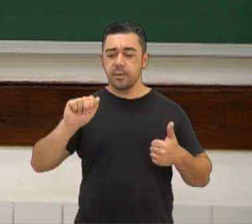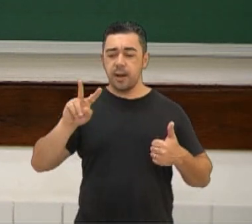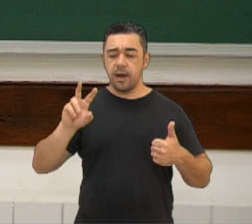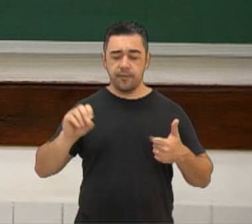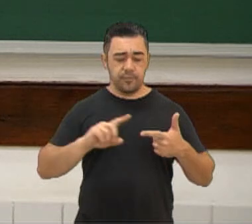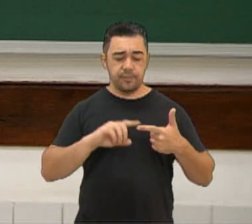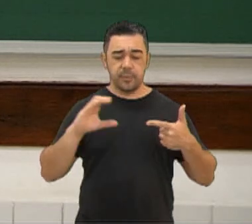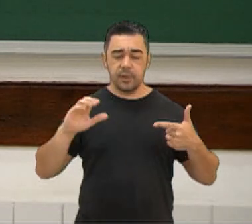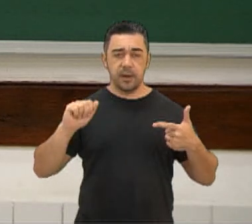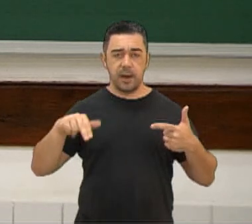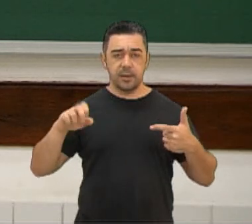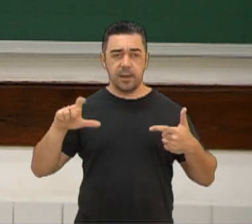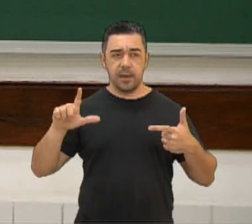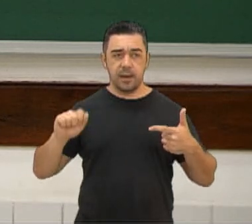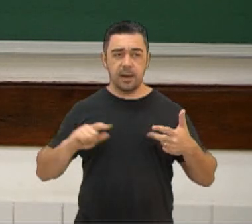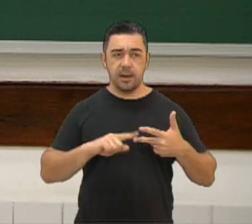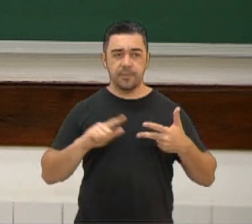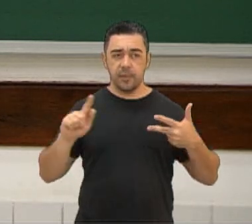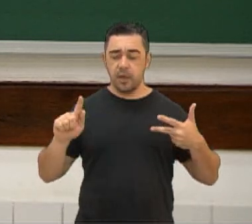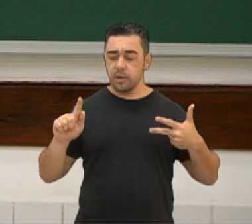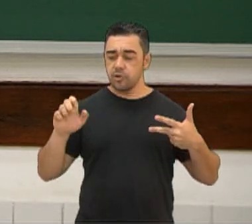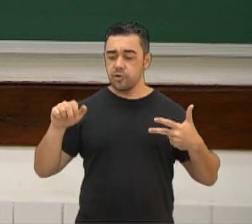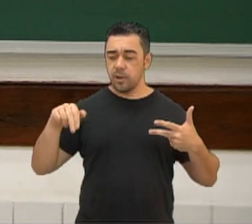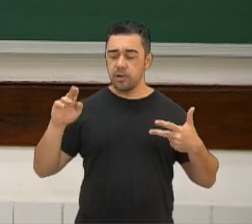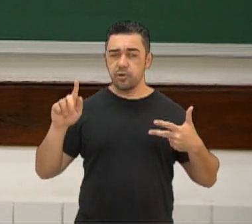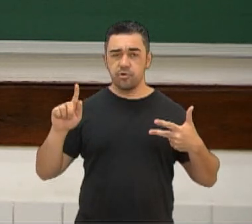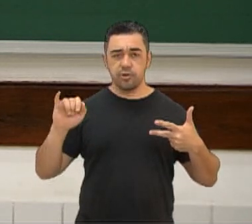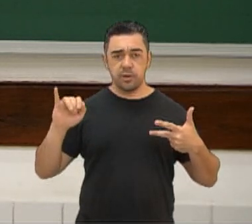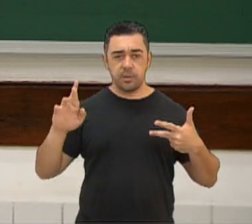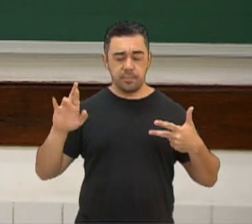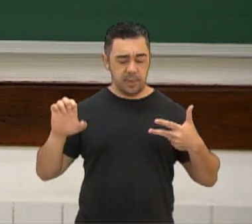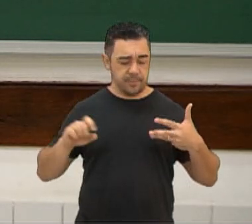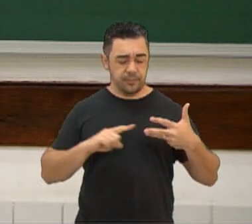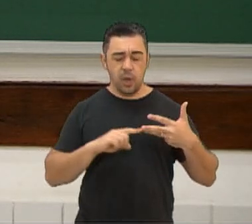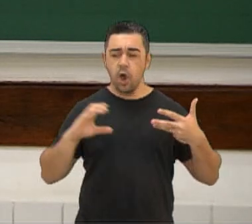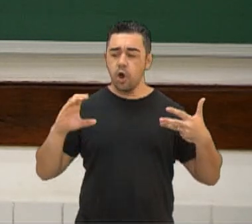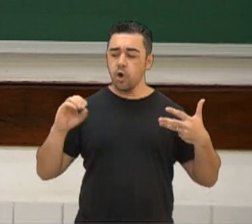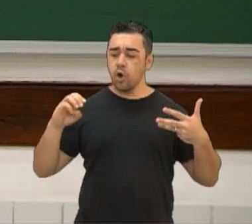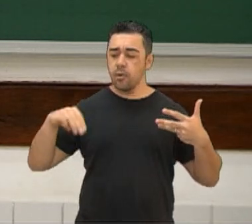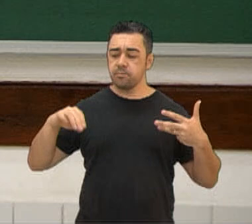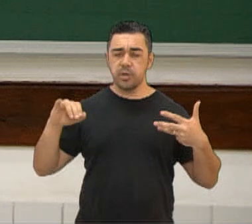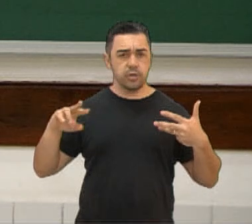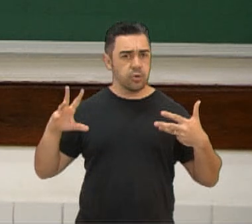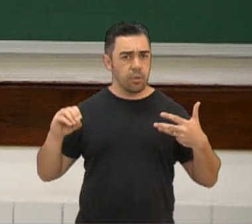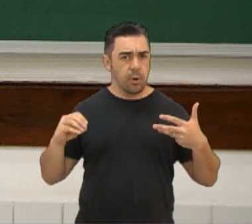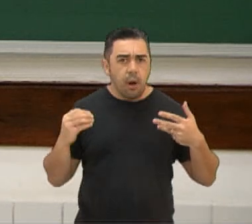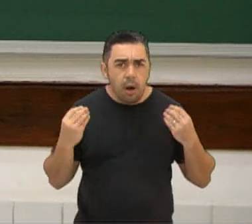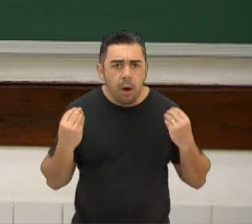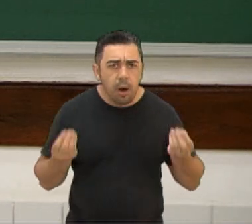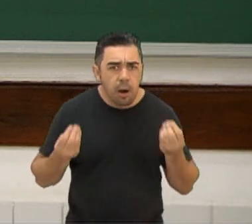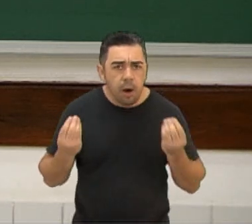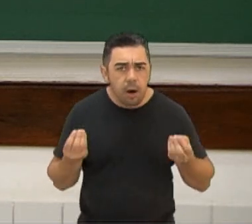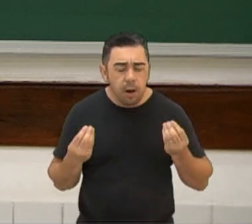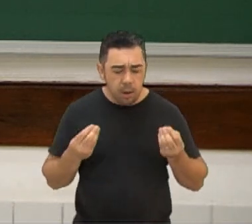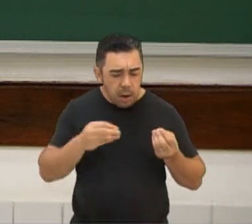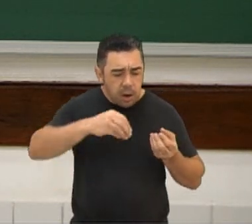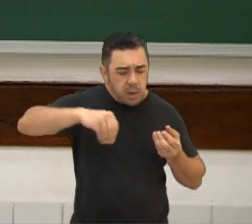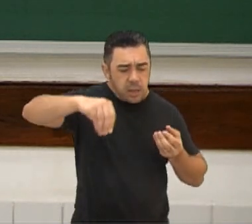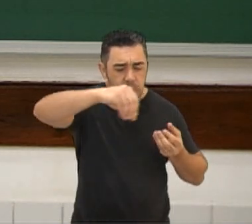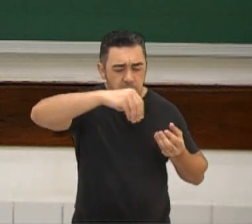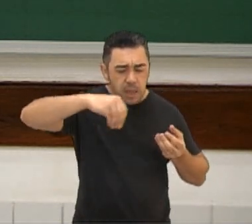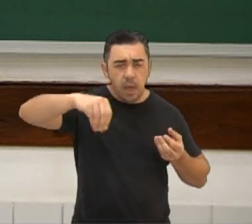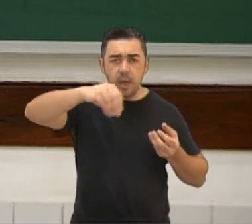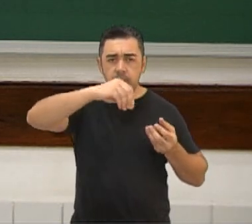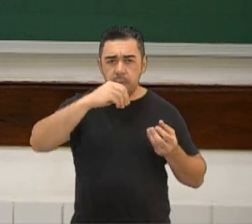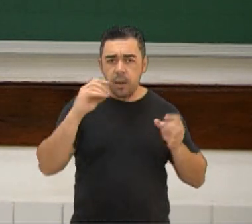gengibre, pimenta, cominho, entre vários outros. Mas por que um tempero se tornou uma coisa tão